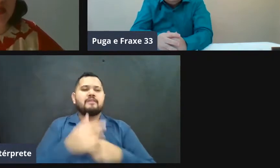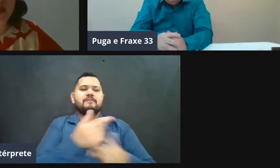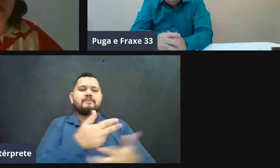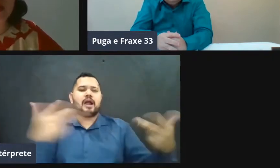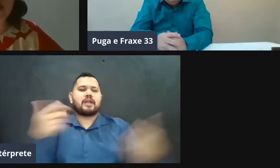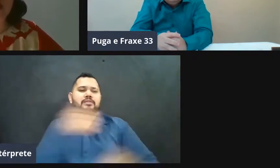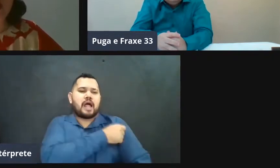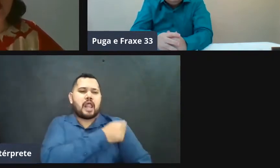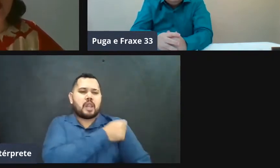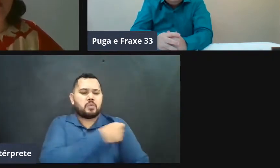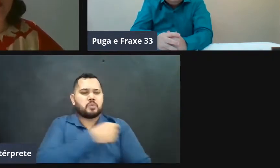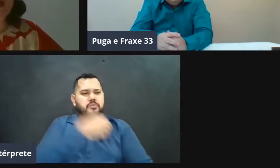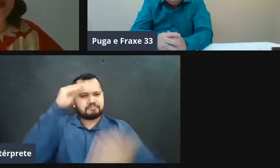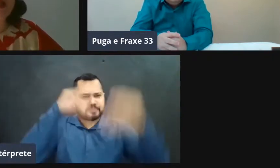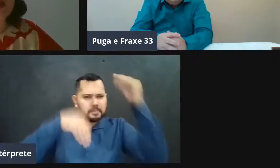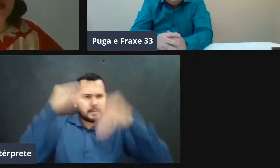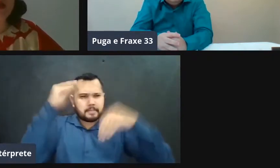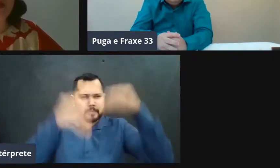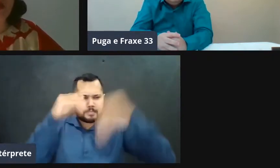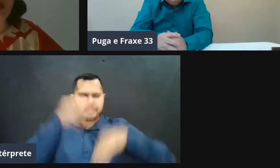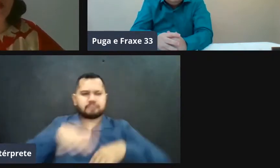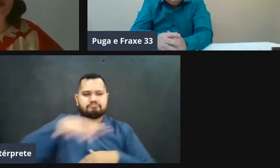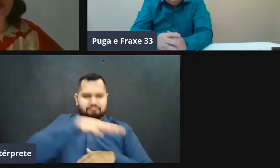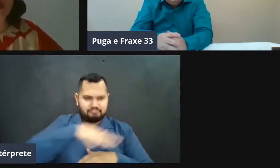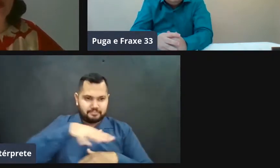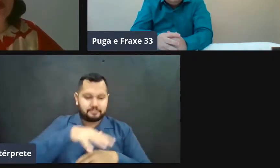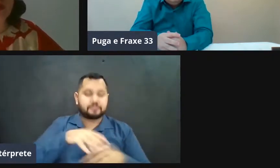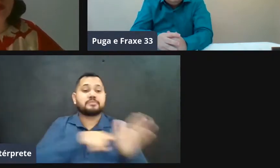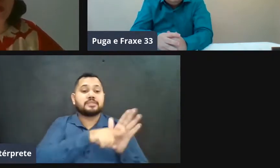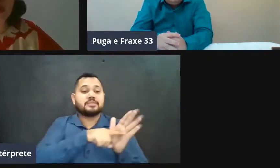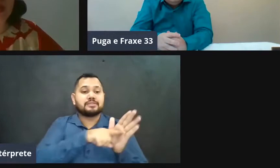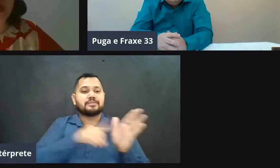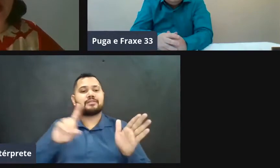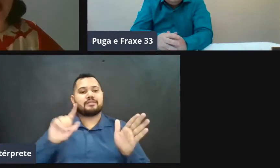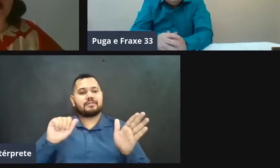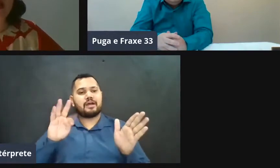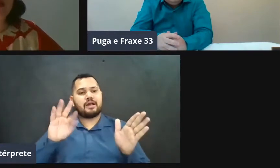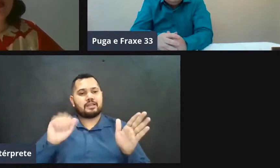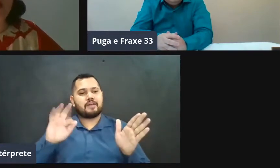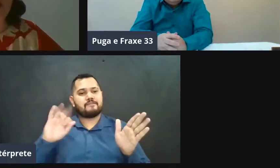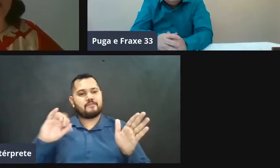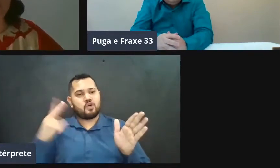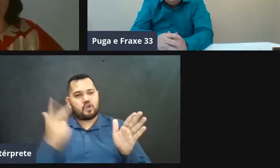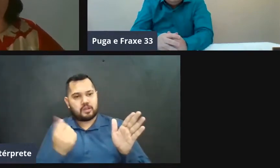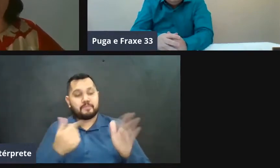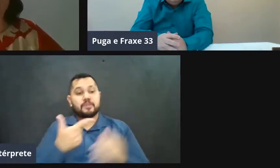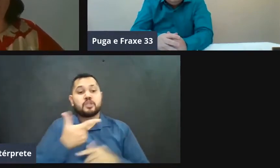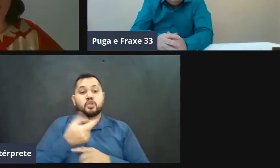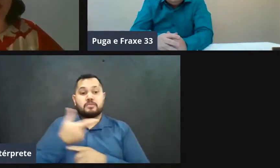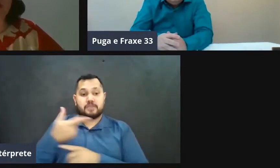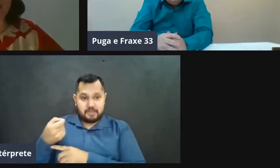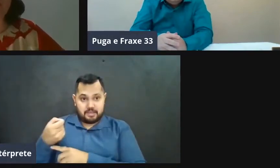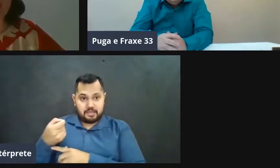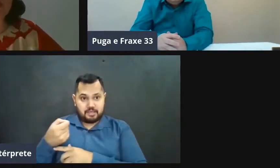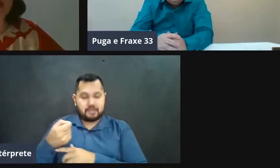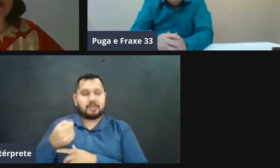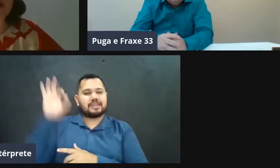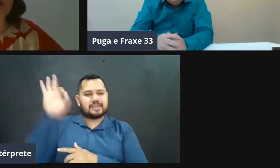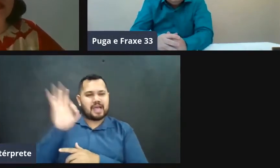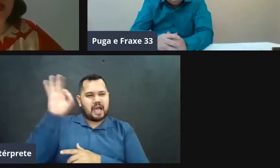da educação. Uma pesquisa do Datafolha mostrou que em 2020 a taxa de abandono